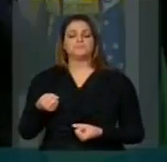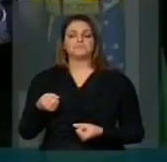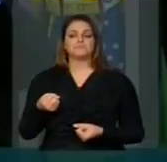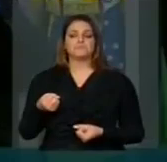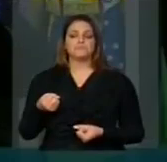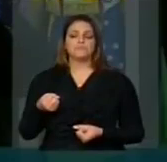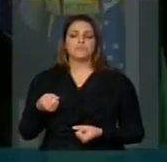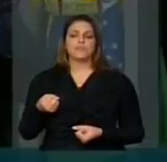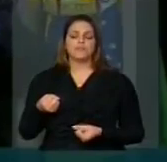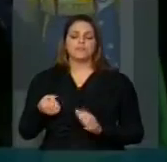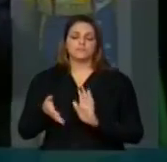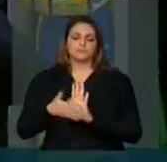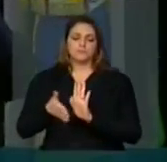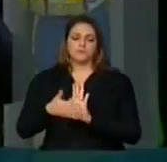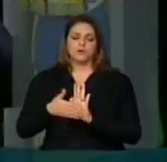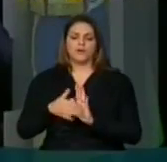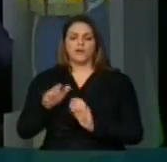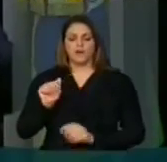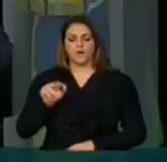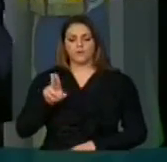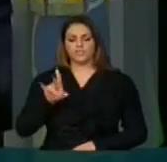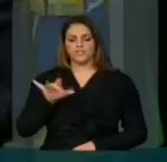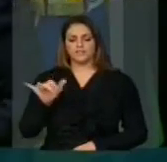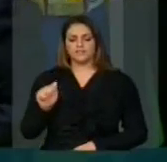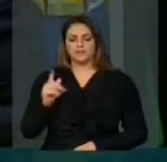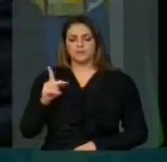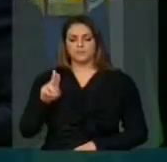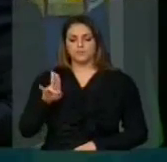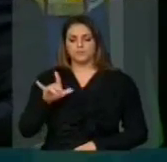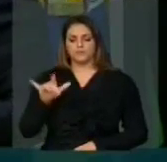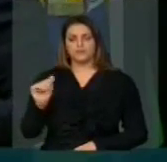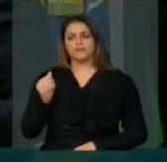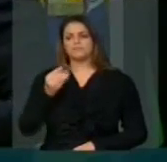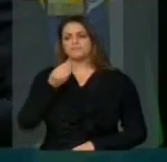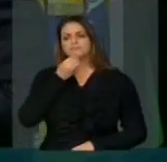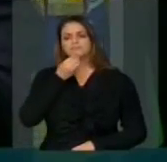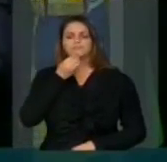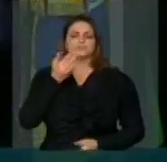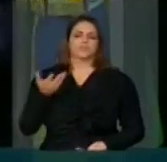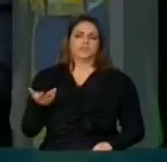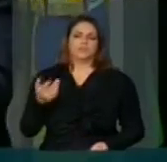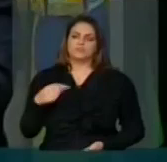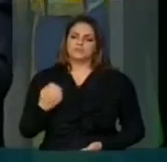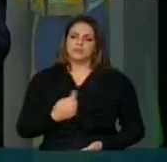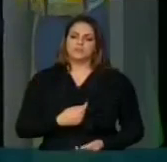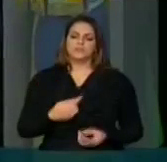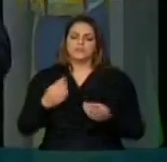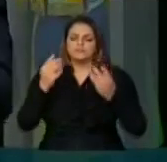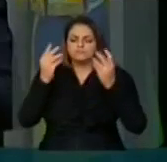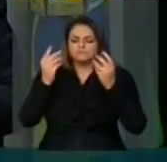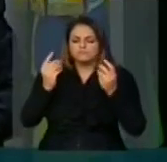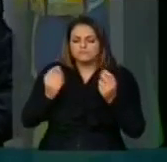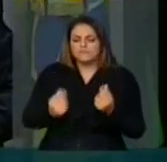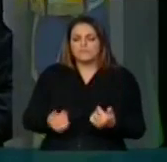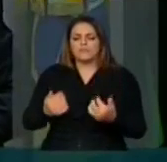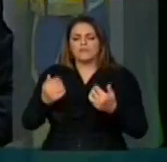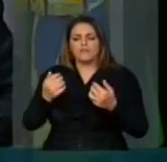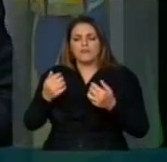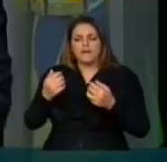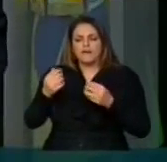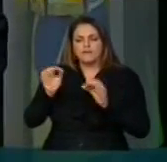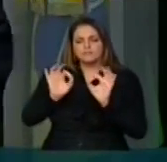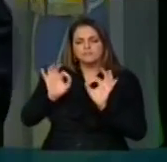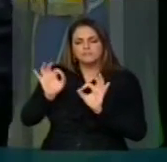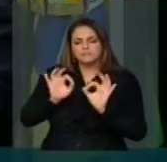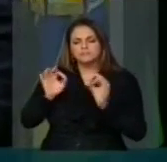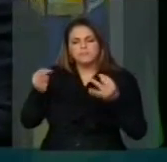audiências públicas para que nós pudéssemos, Gonzaga, ter a oportunidade de refinar, de aprimorar esse texto.